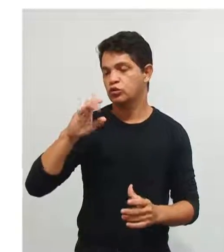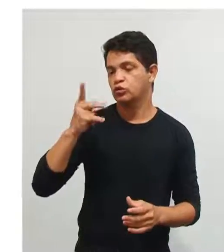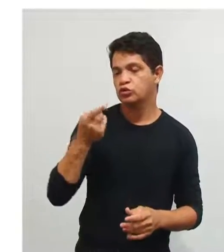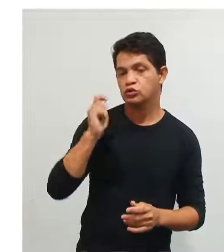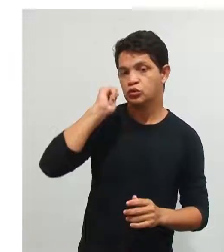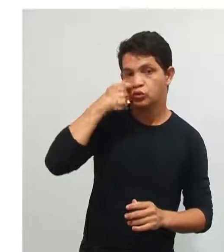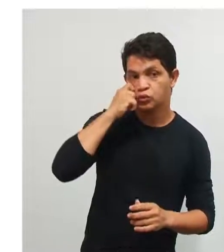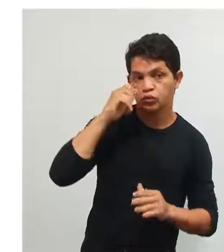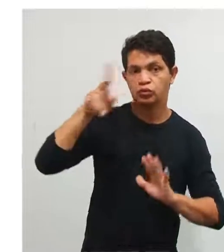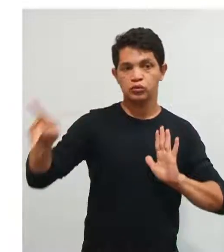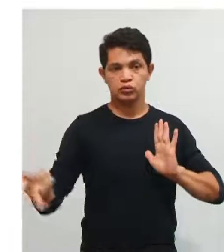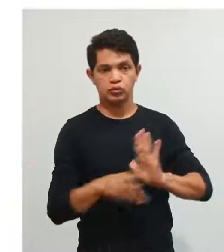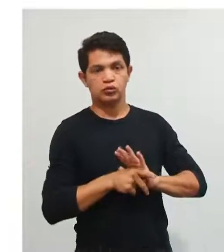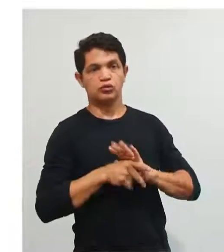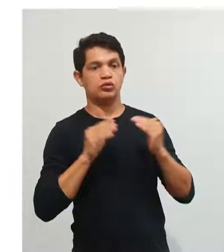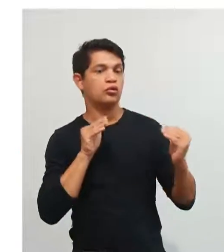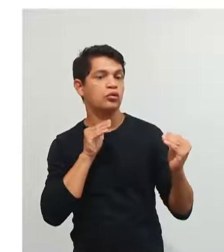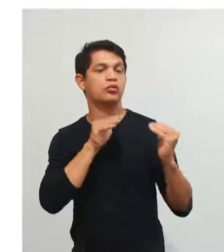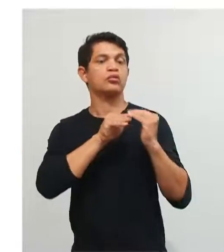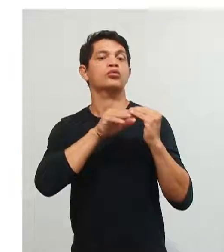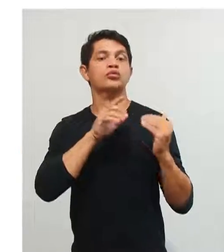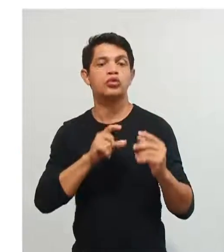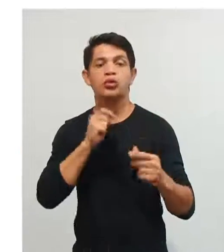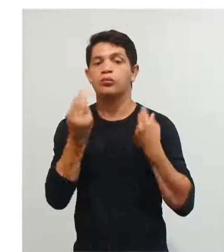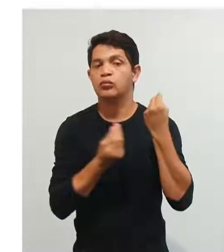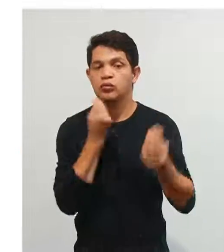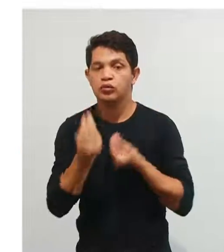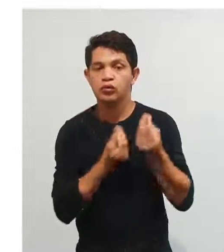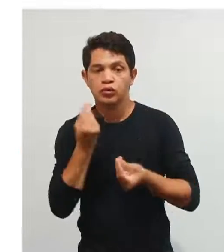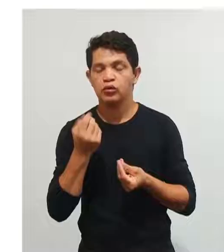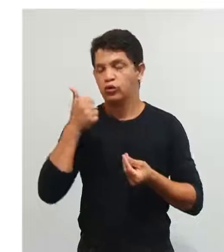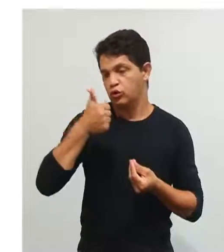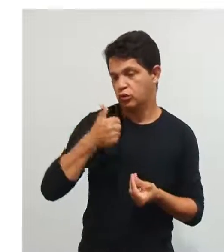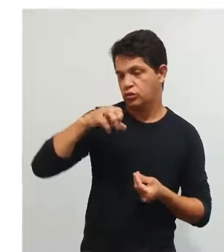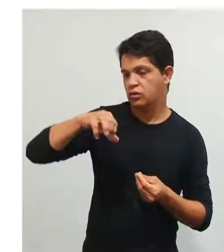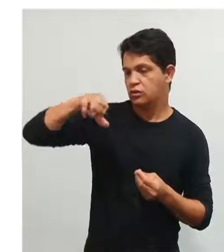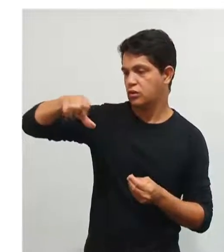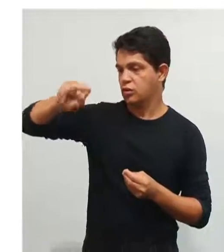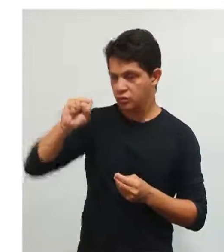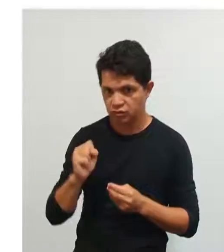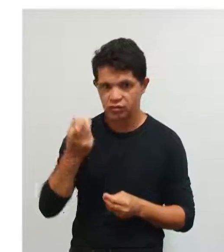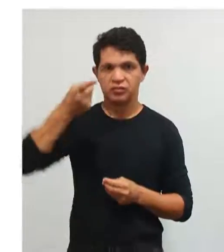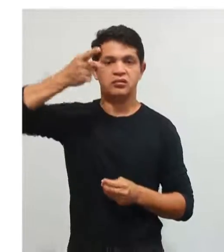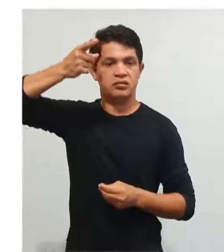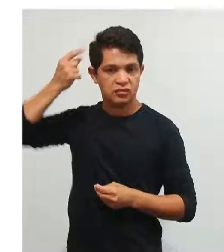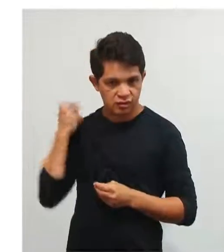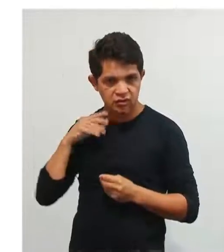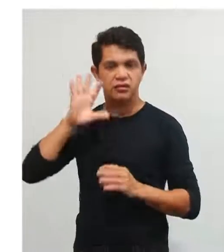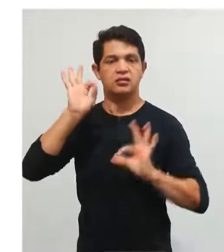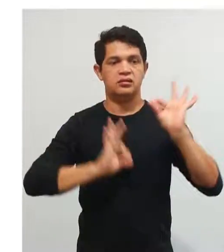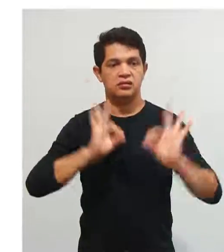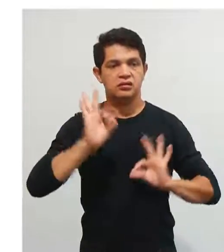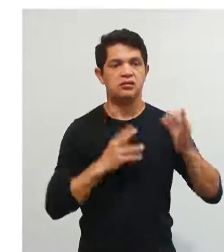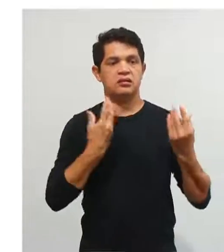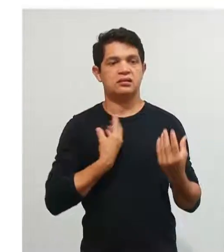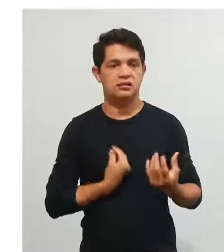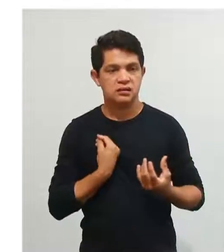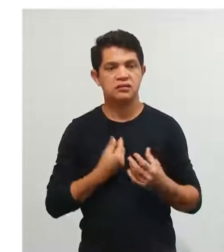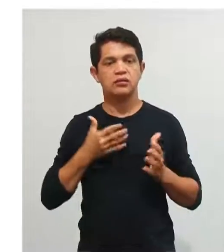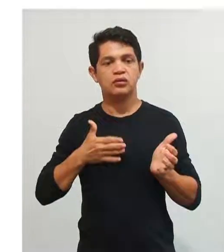para representar a forma chorosa com que os flautistas executavam as melodias das